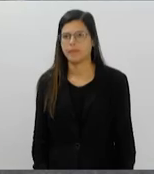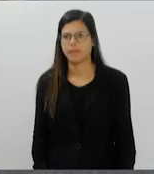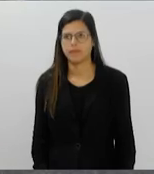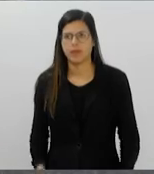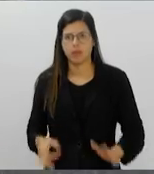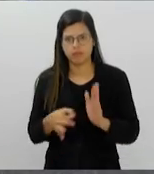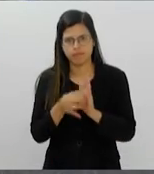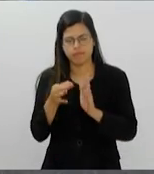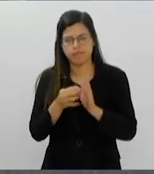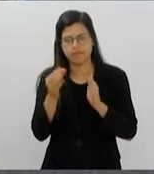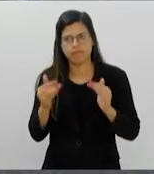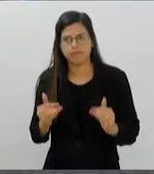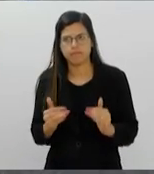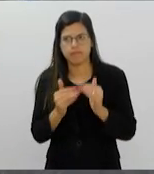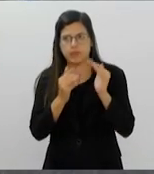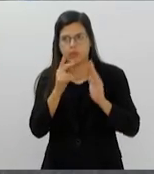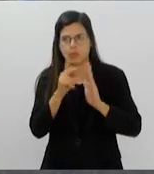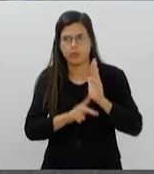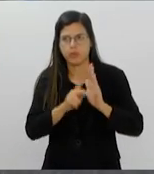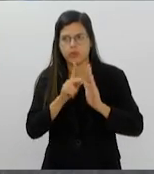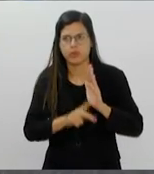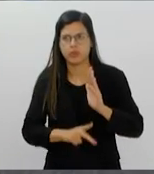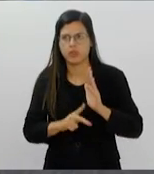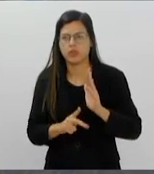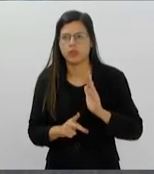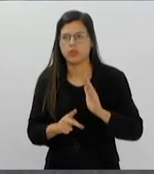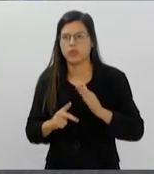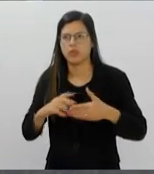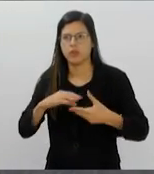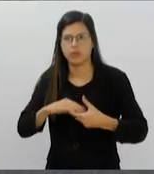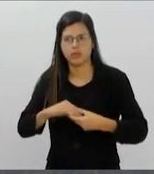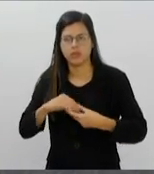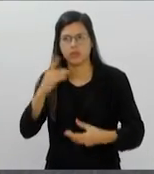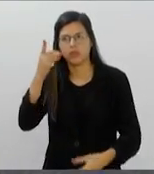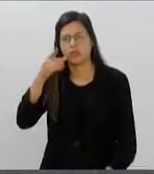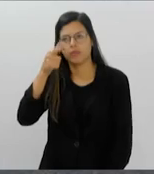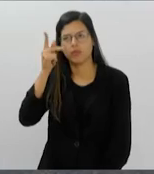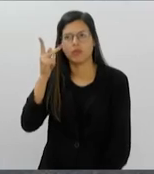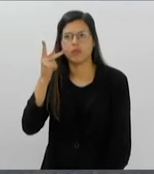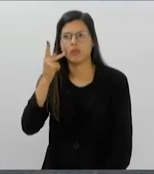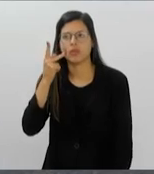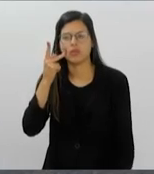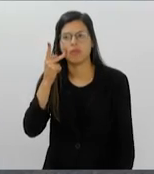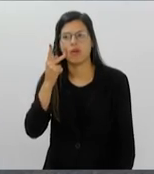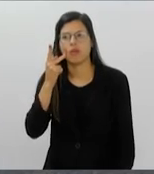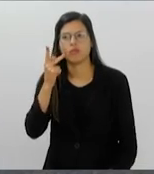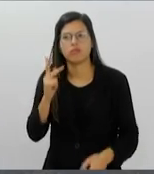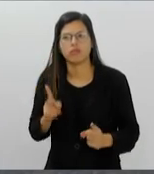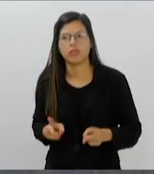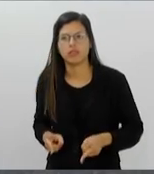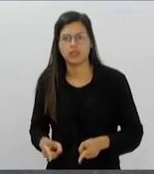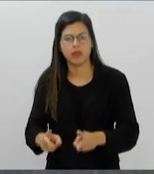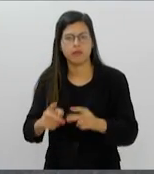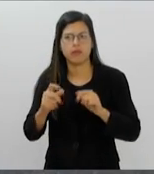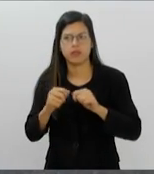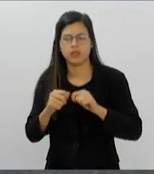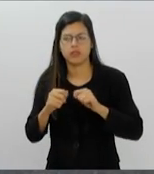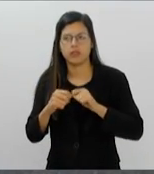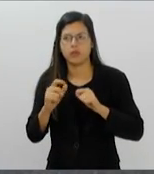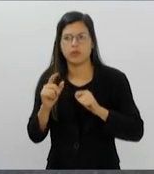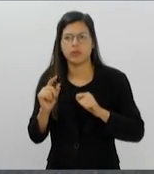Parecer favorável ao projeto. Muito obrigado pela comissão. Cumprimentando o deputado Luiz Paulo, sempre querendo fazer com